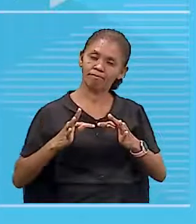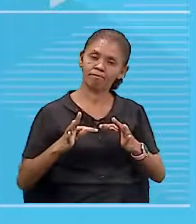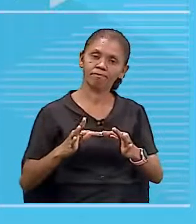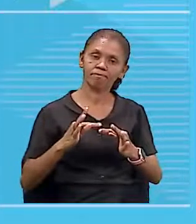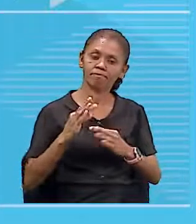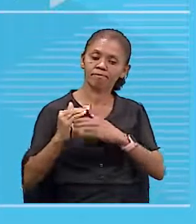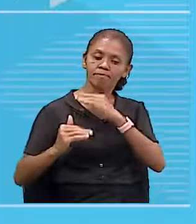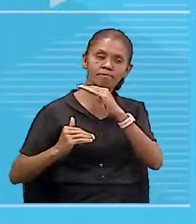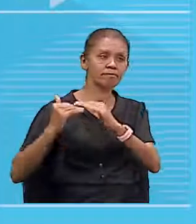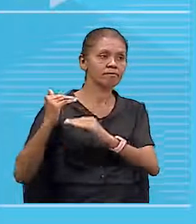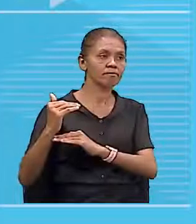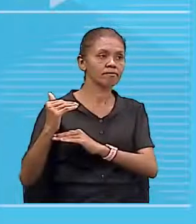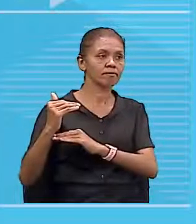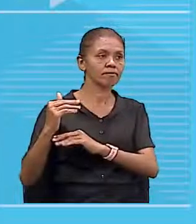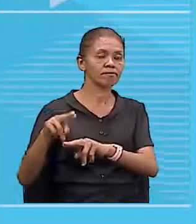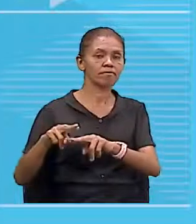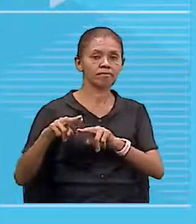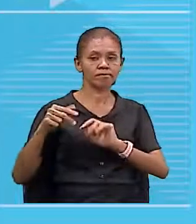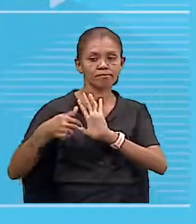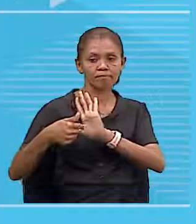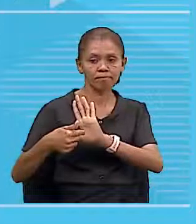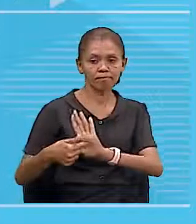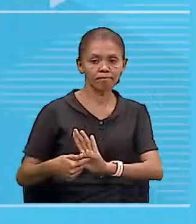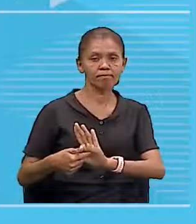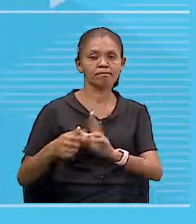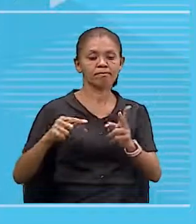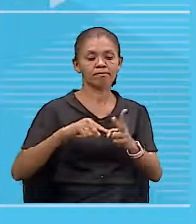por isso que eu botei a fotinha do MacBook e da Ferrari